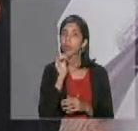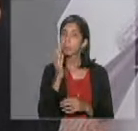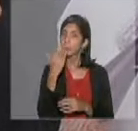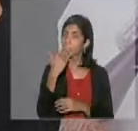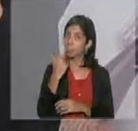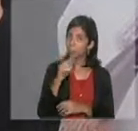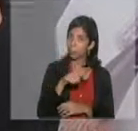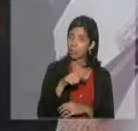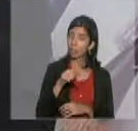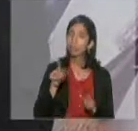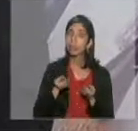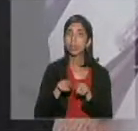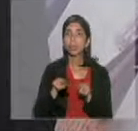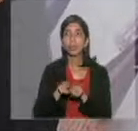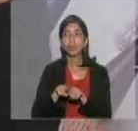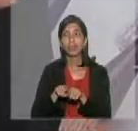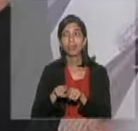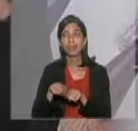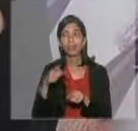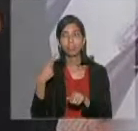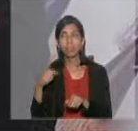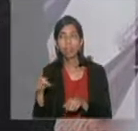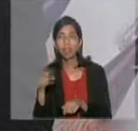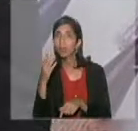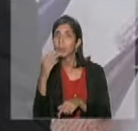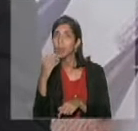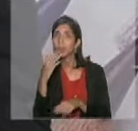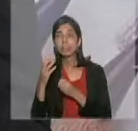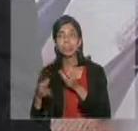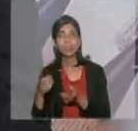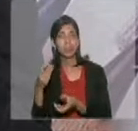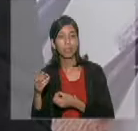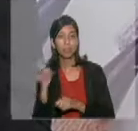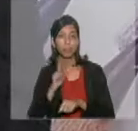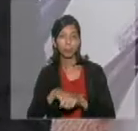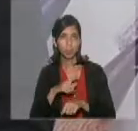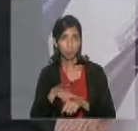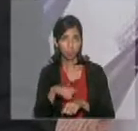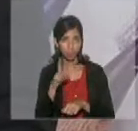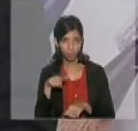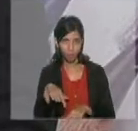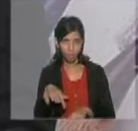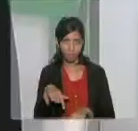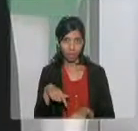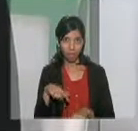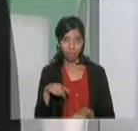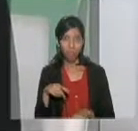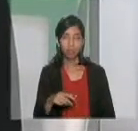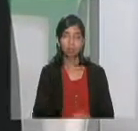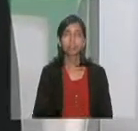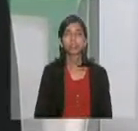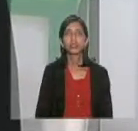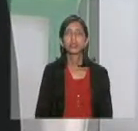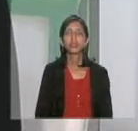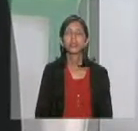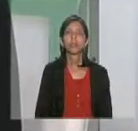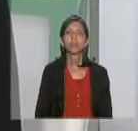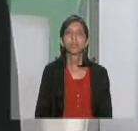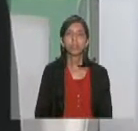você se alimentar e ao mesmo tempo dar conta da alimentação dela naquele momento? No mesmo